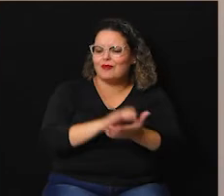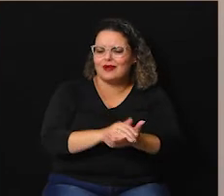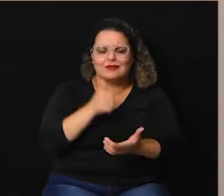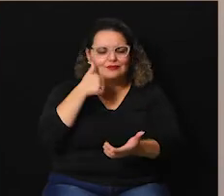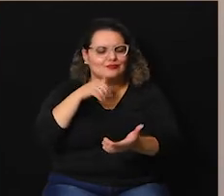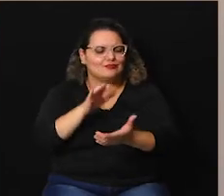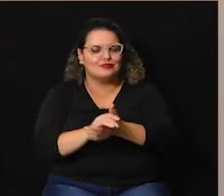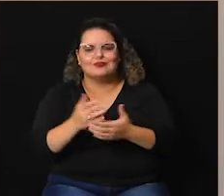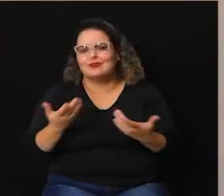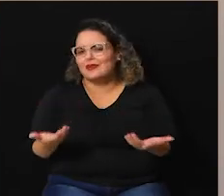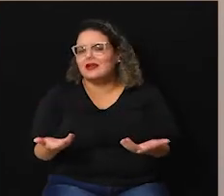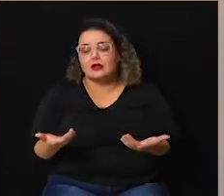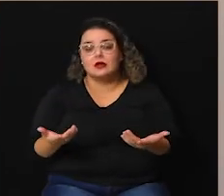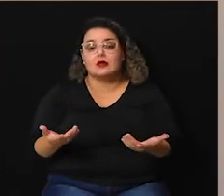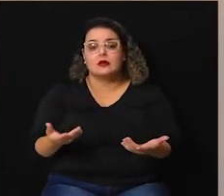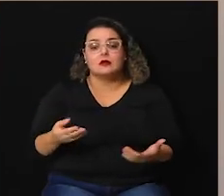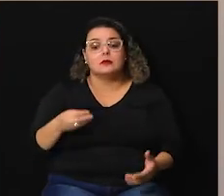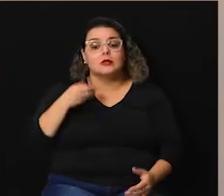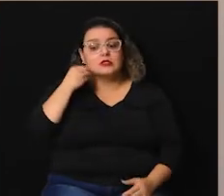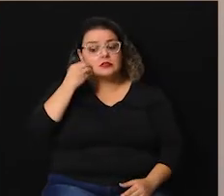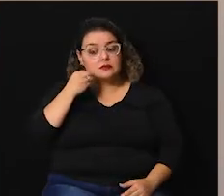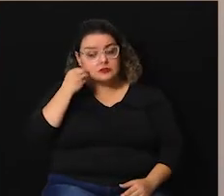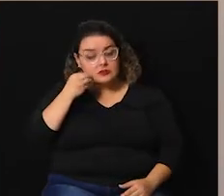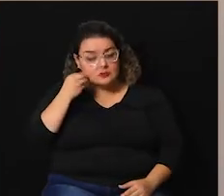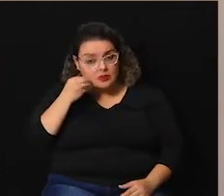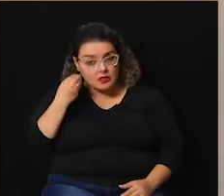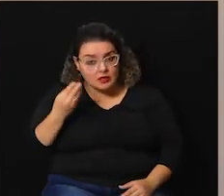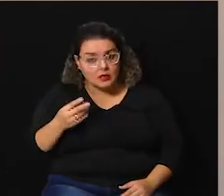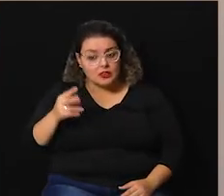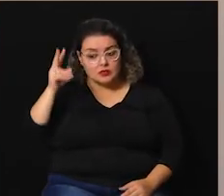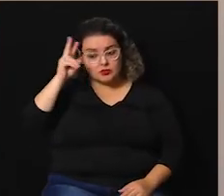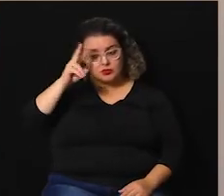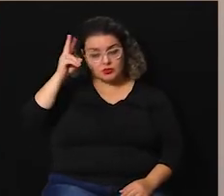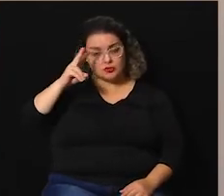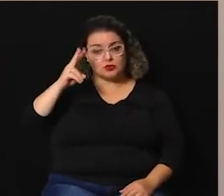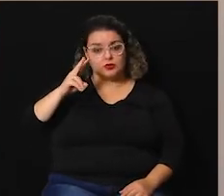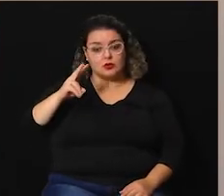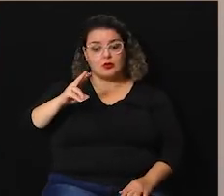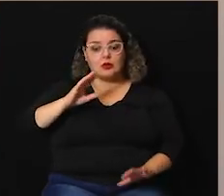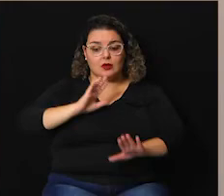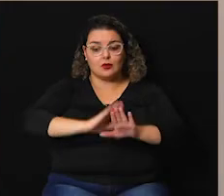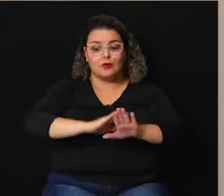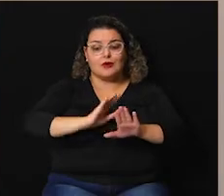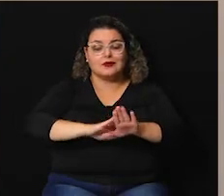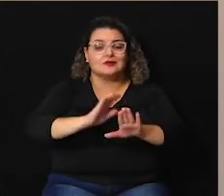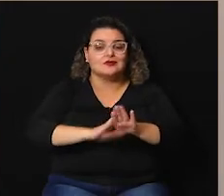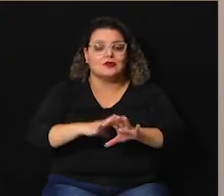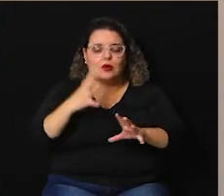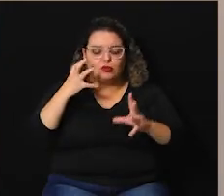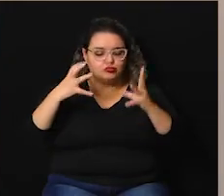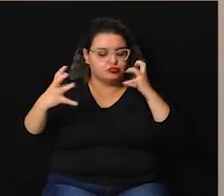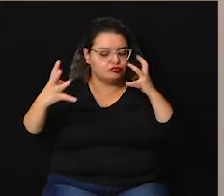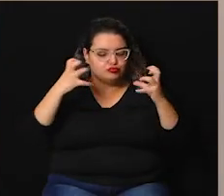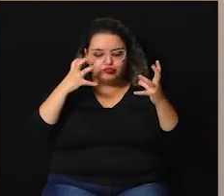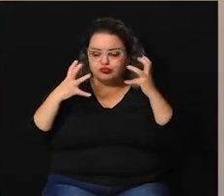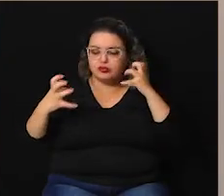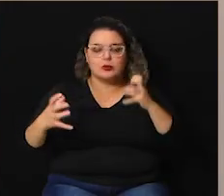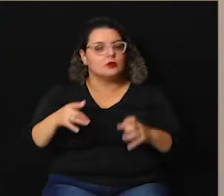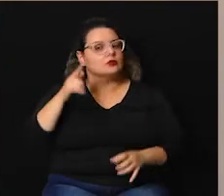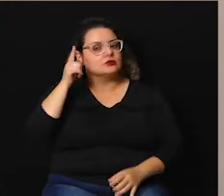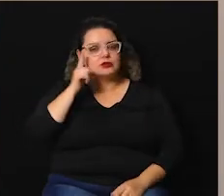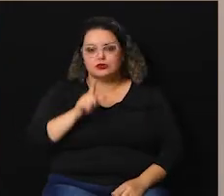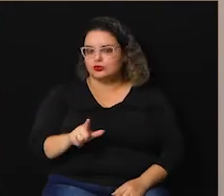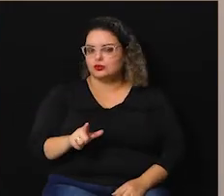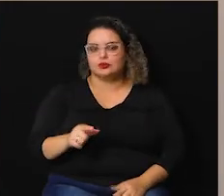eu identifico que, na minha experiência humana, eu tenho nichos de ativação do meu estresse que eu não estou